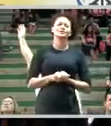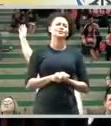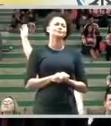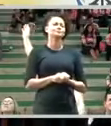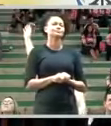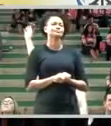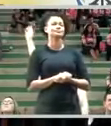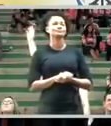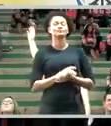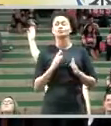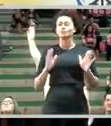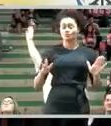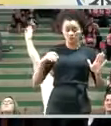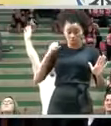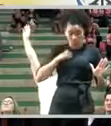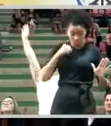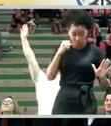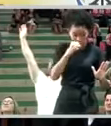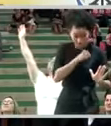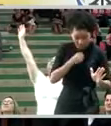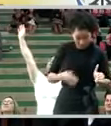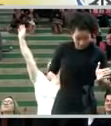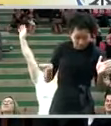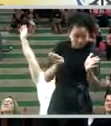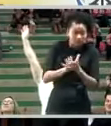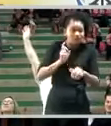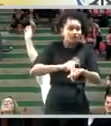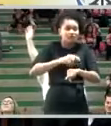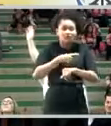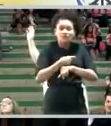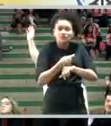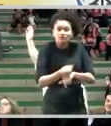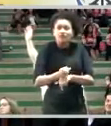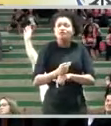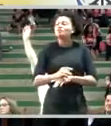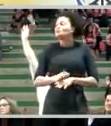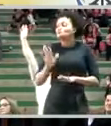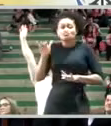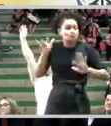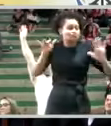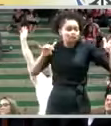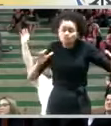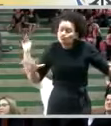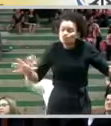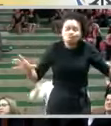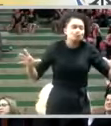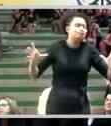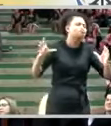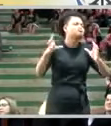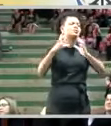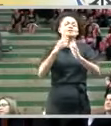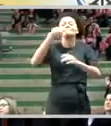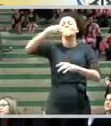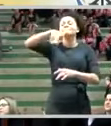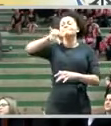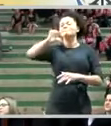Aí quando Samuel disse: agora chegou a hora, diga, junte o povo em Mispa.